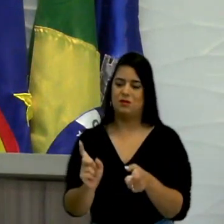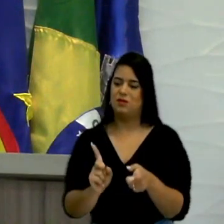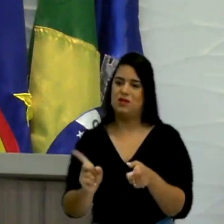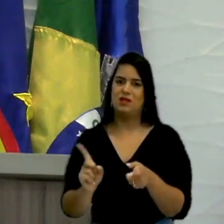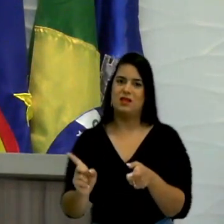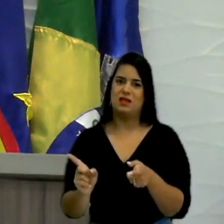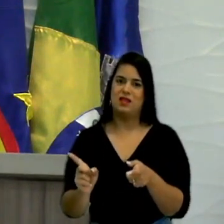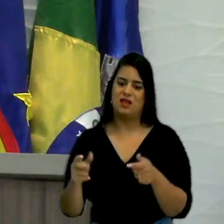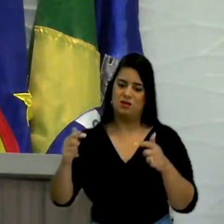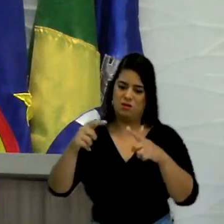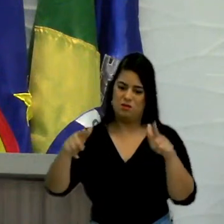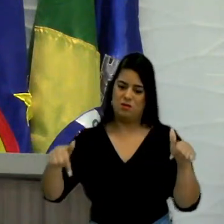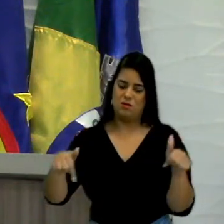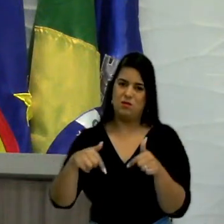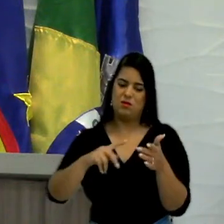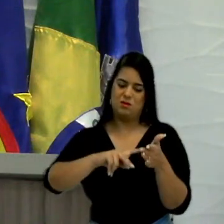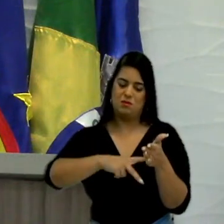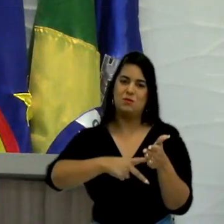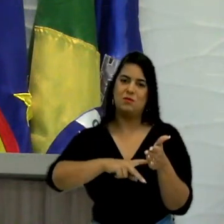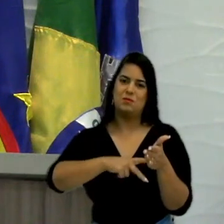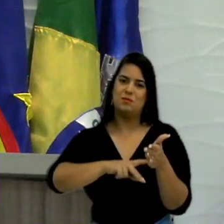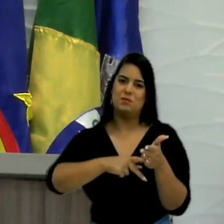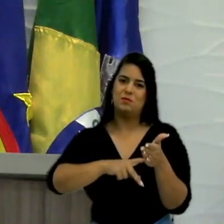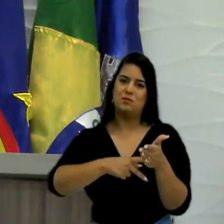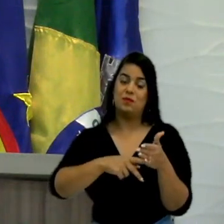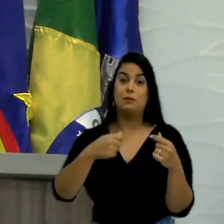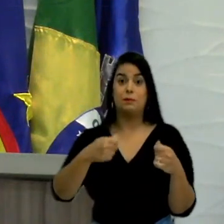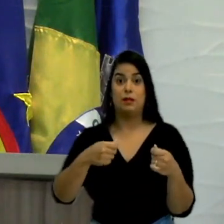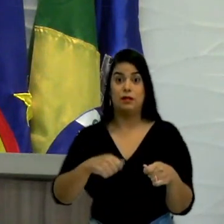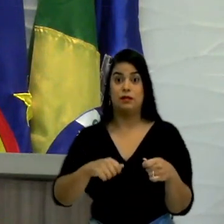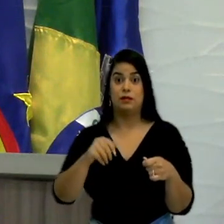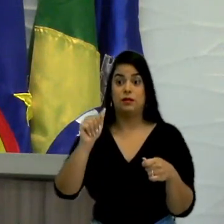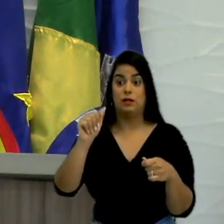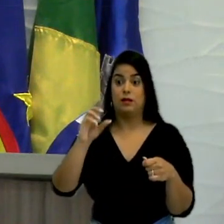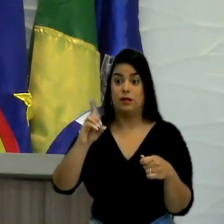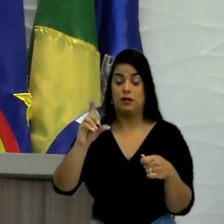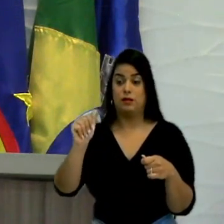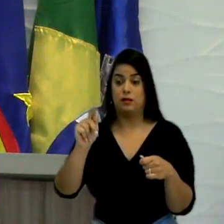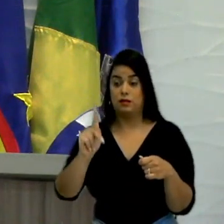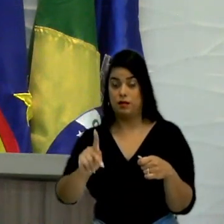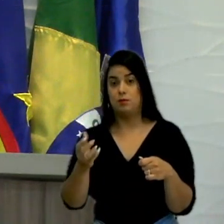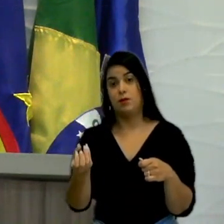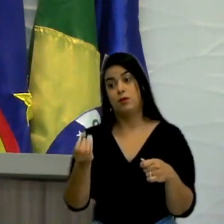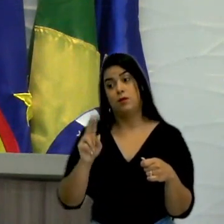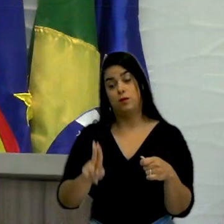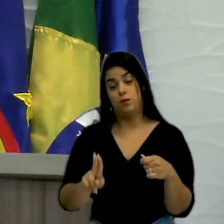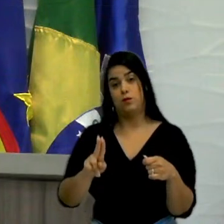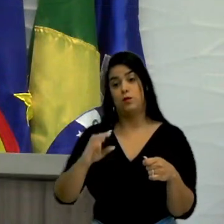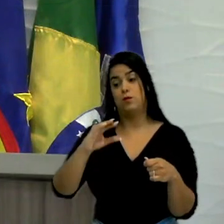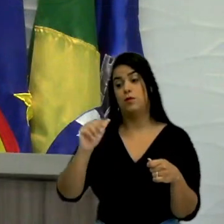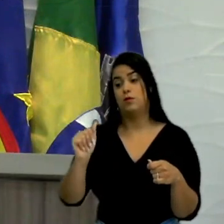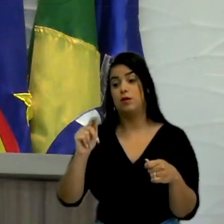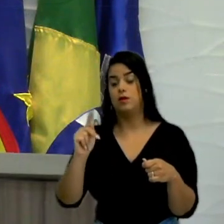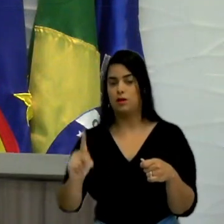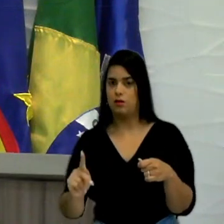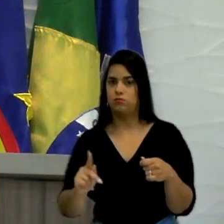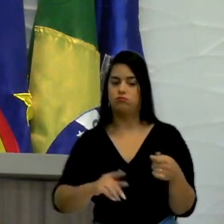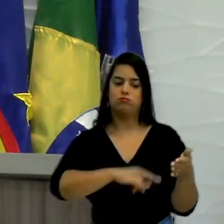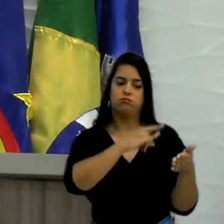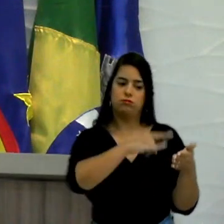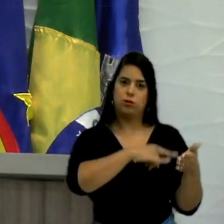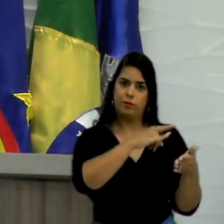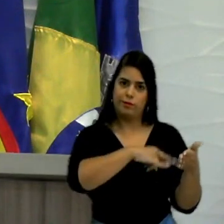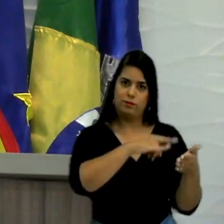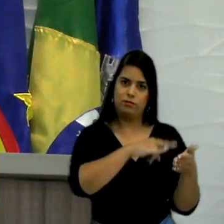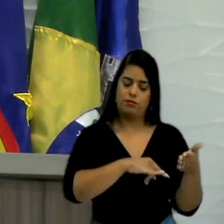a inscrição, é necessário ter a DAP ou CAF válido, levar a identidade CPF e uma conta de luz. Então nós estamos